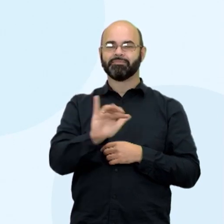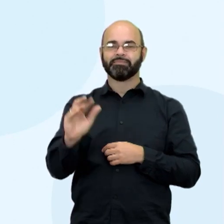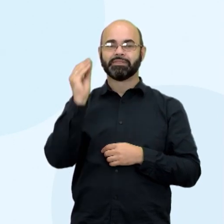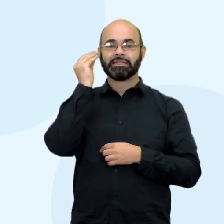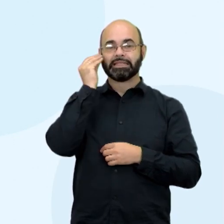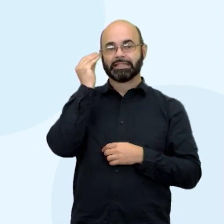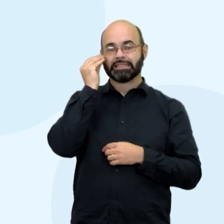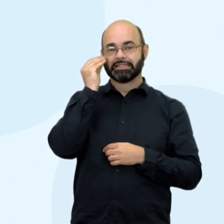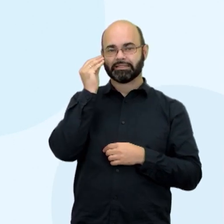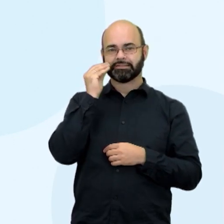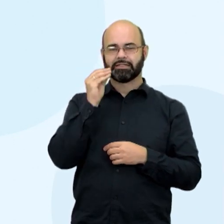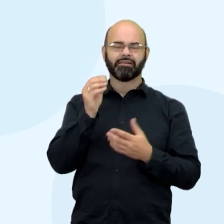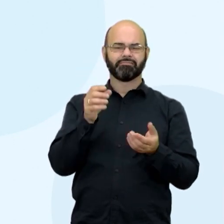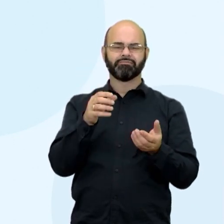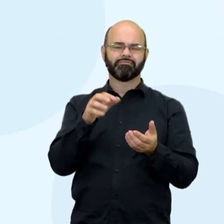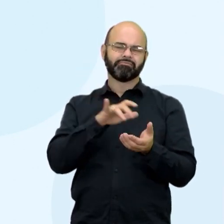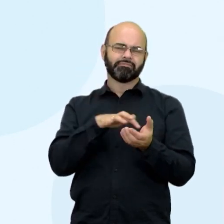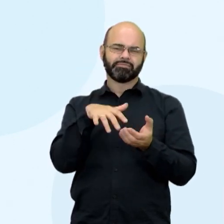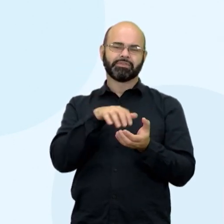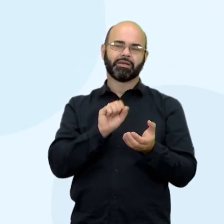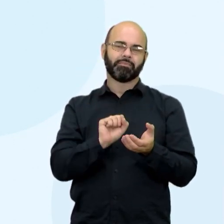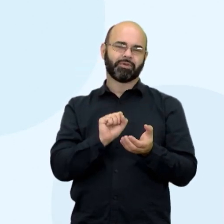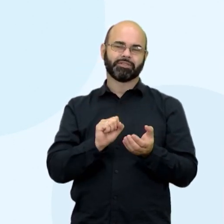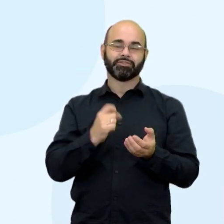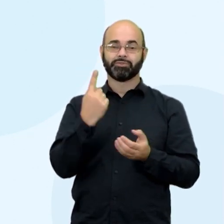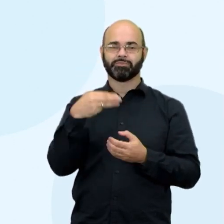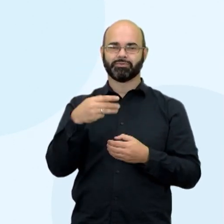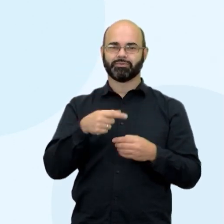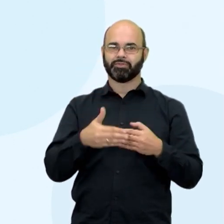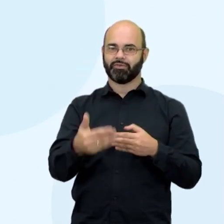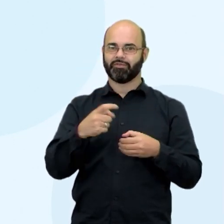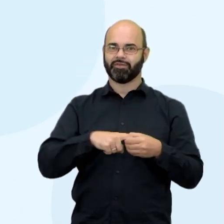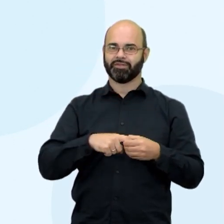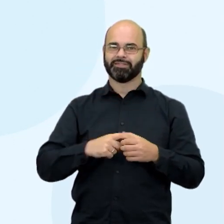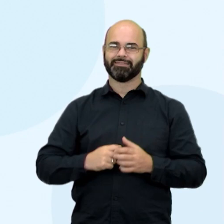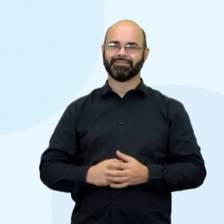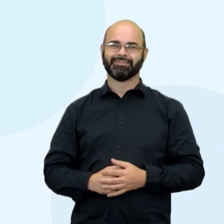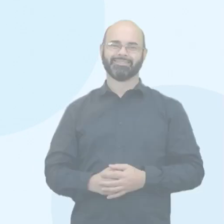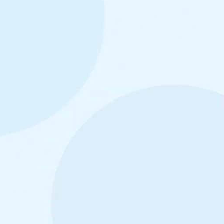pode ser com a calculadora mesmo, um minutinho, a gente já volta.